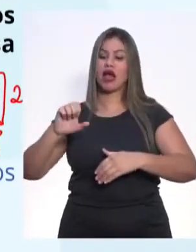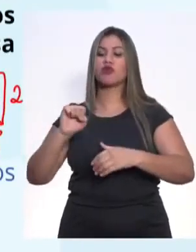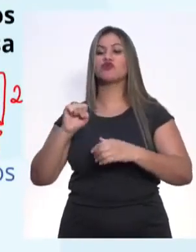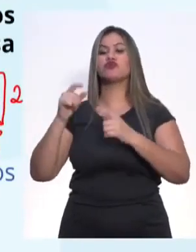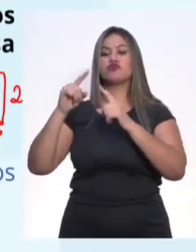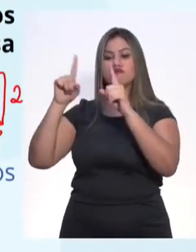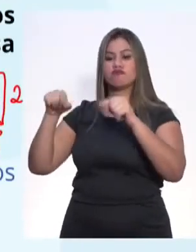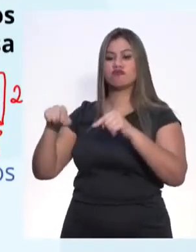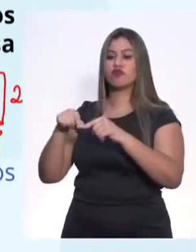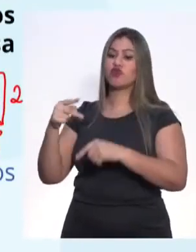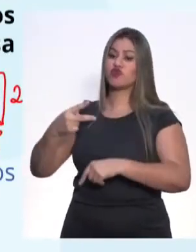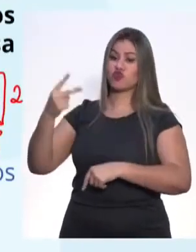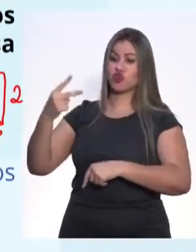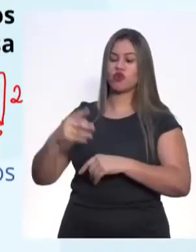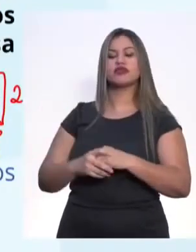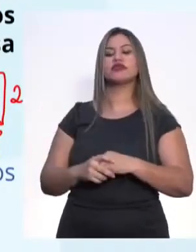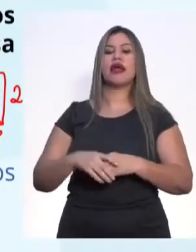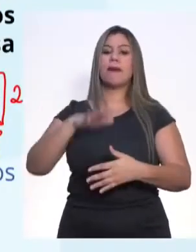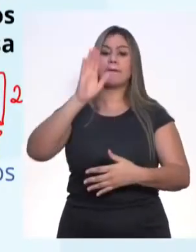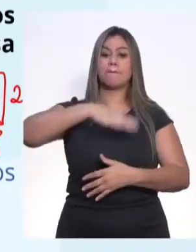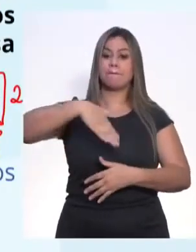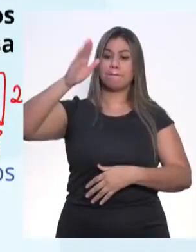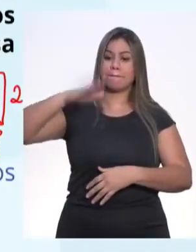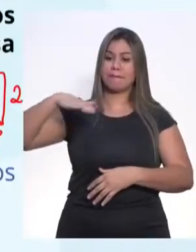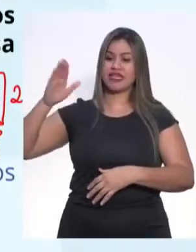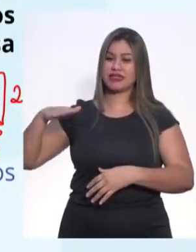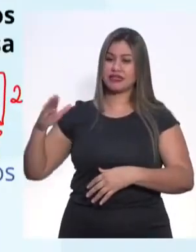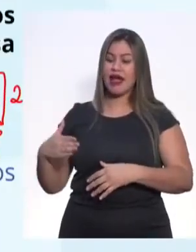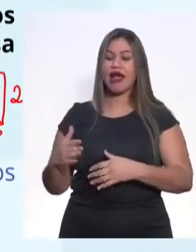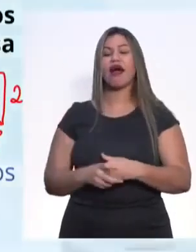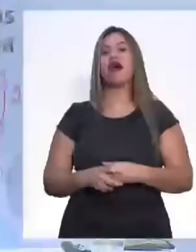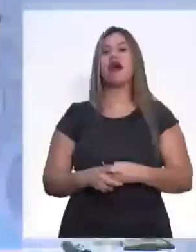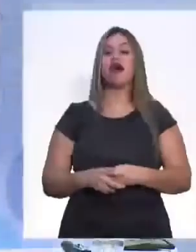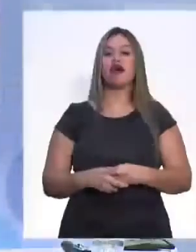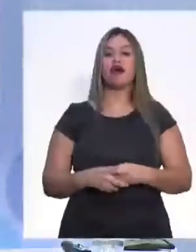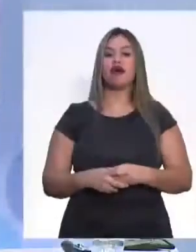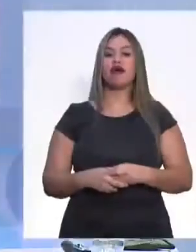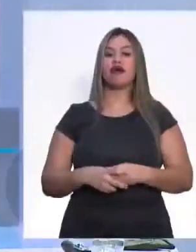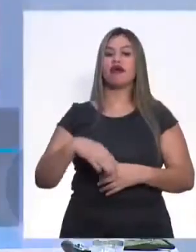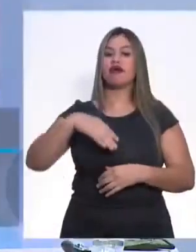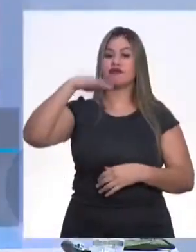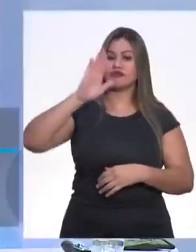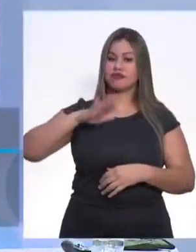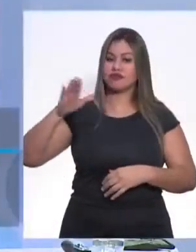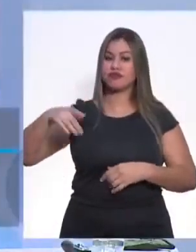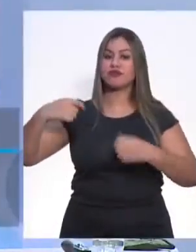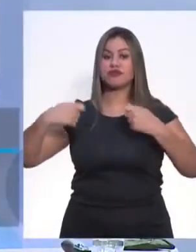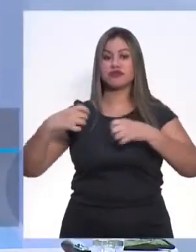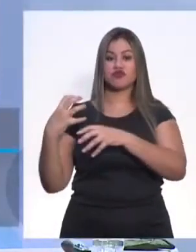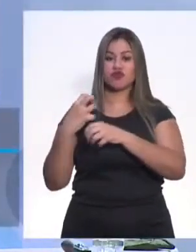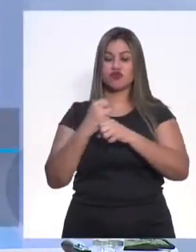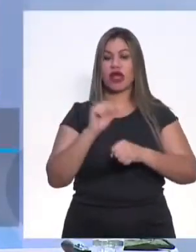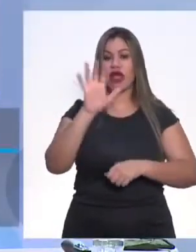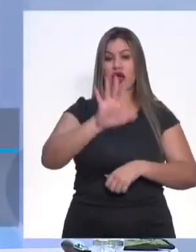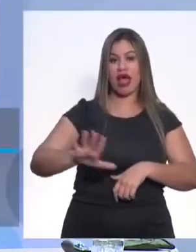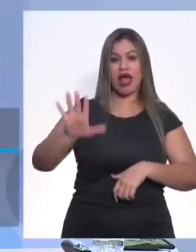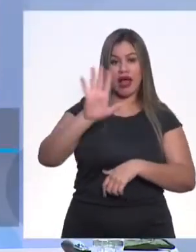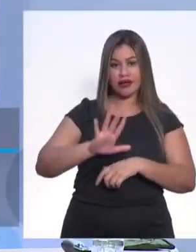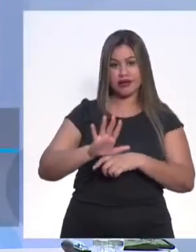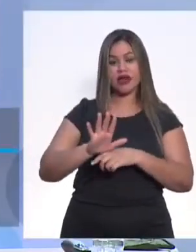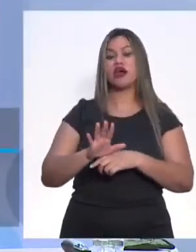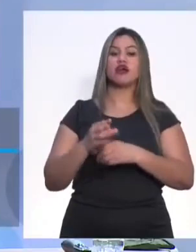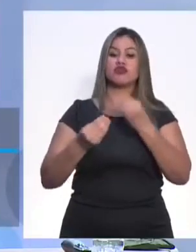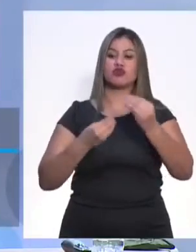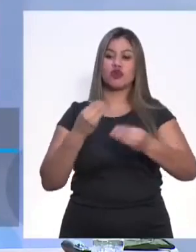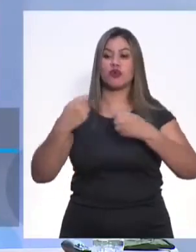eu pintar o muro que existe. Pintar. Para eu poder pintar o muro, eu tenho que calcular a área. Para eu calcular a